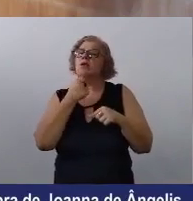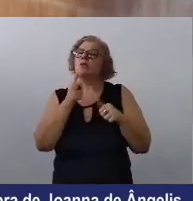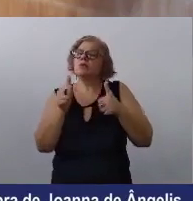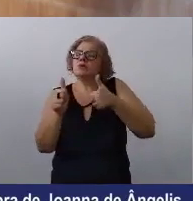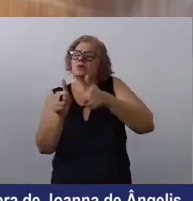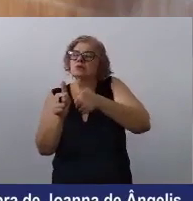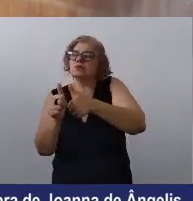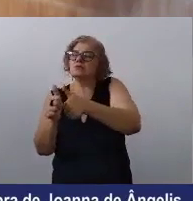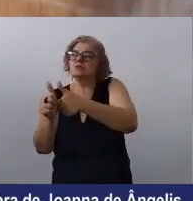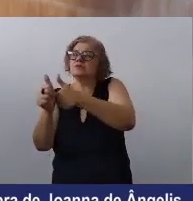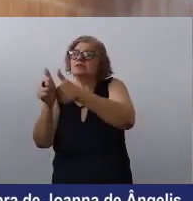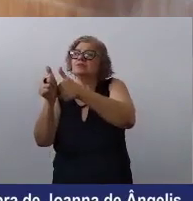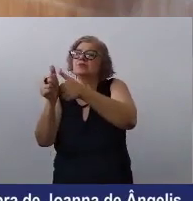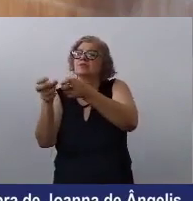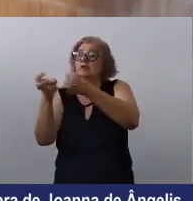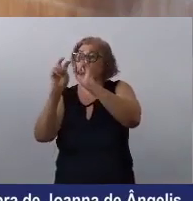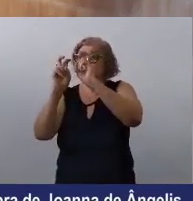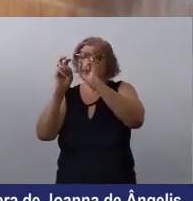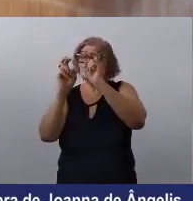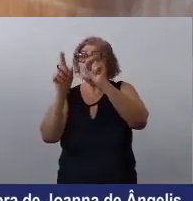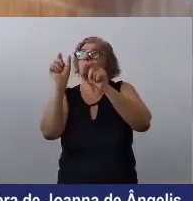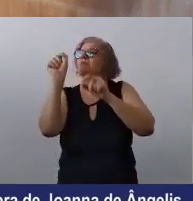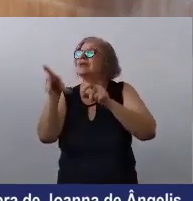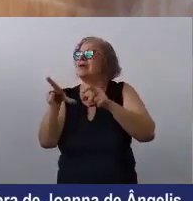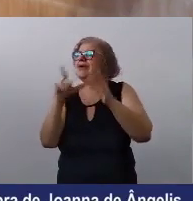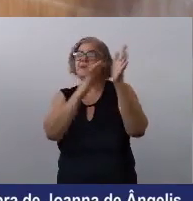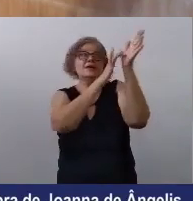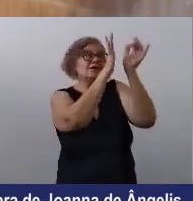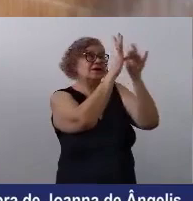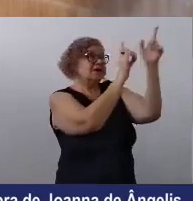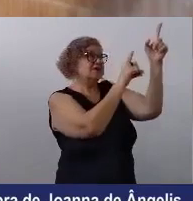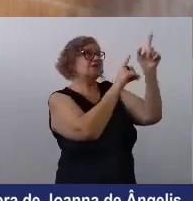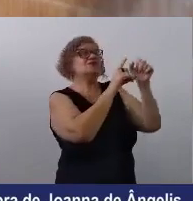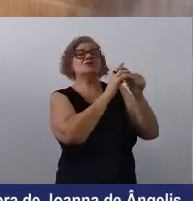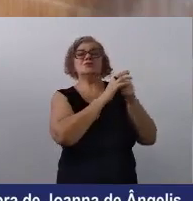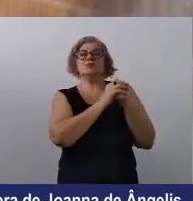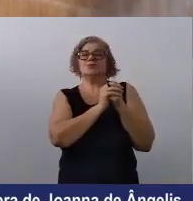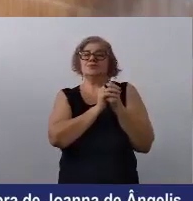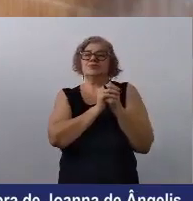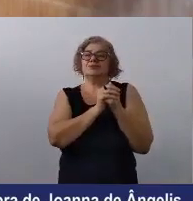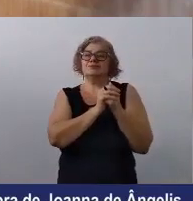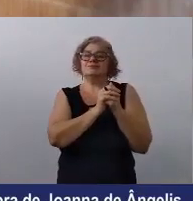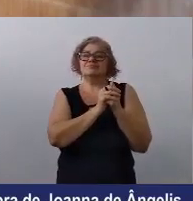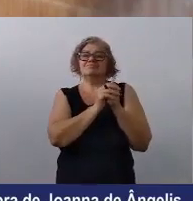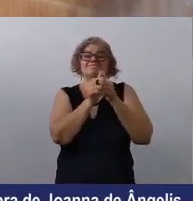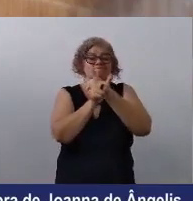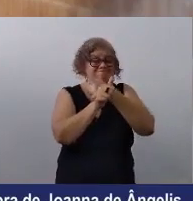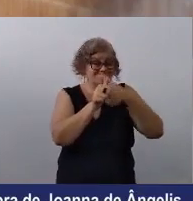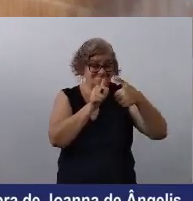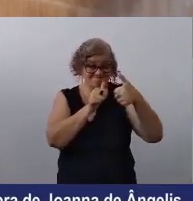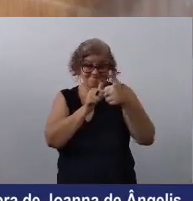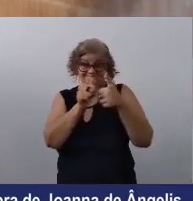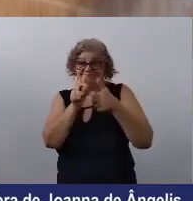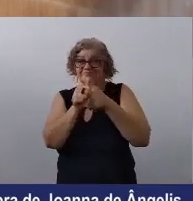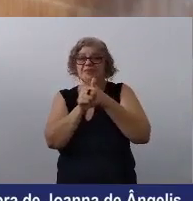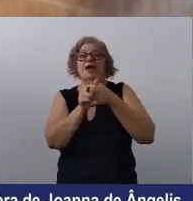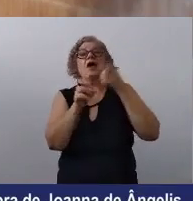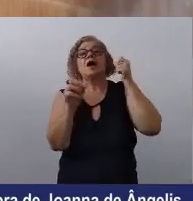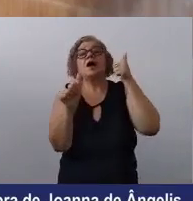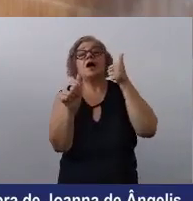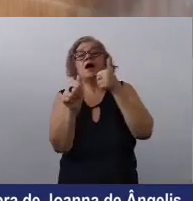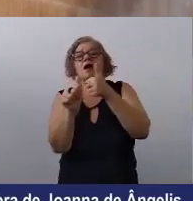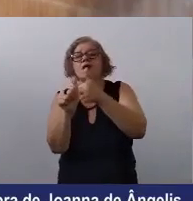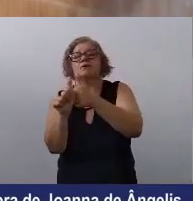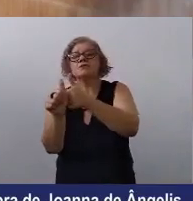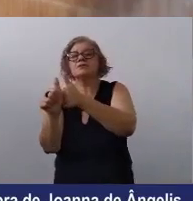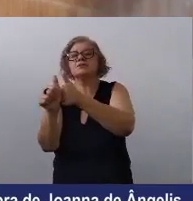daquele homem, e à medida que ela foi se aproximando, ela percebeu que era Jesus. Envolvida naquela frequência intensa,